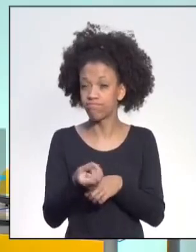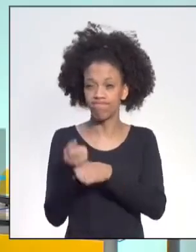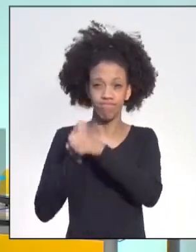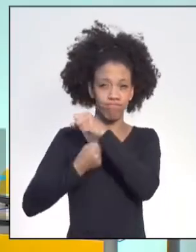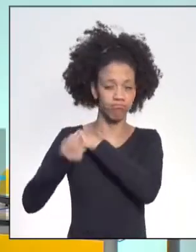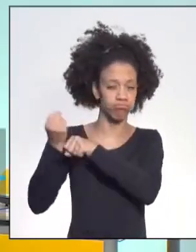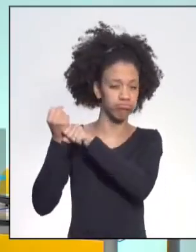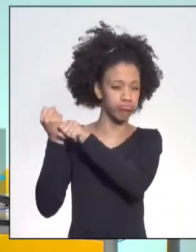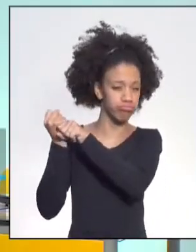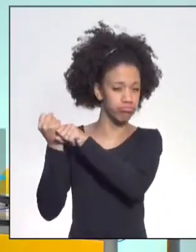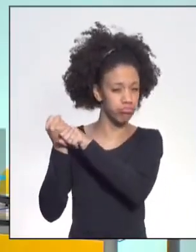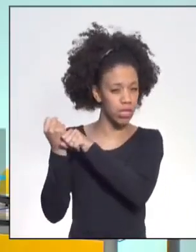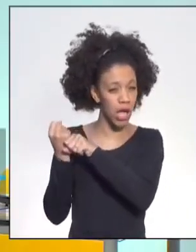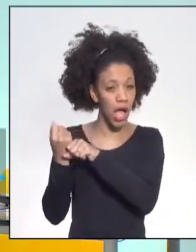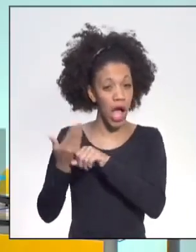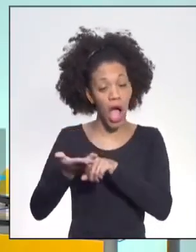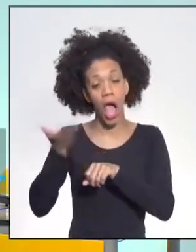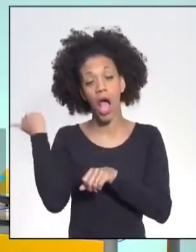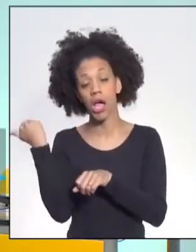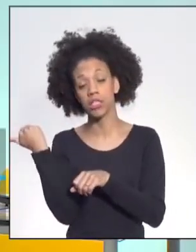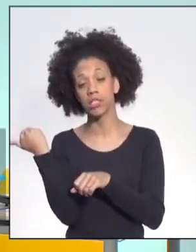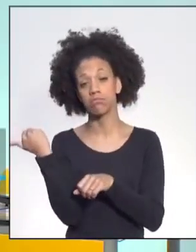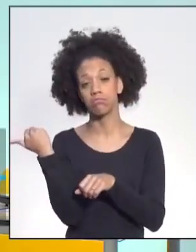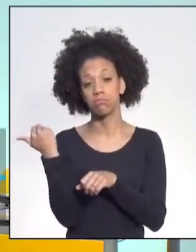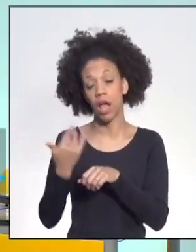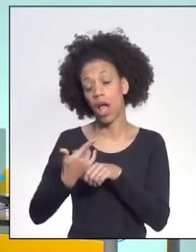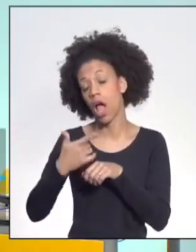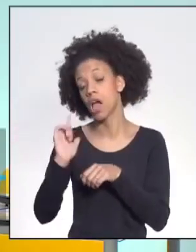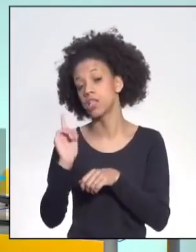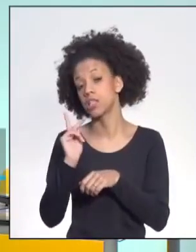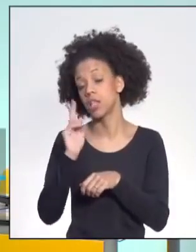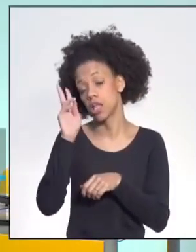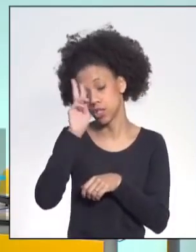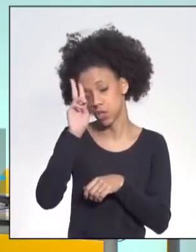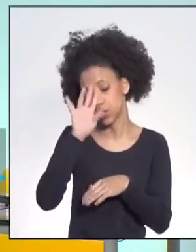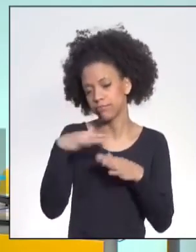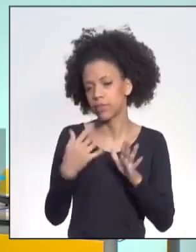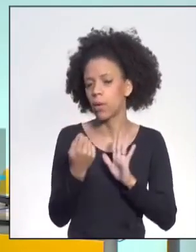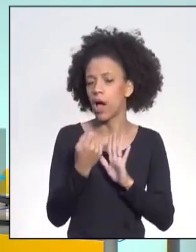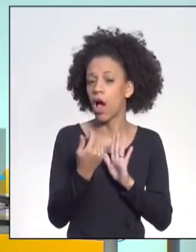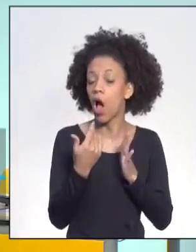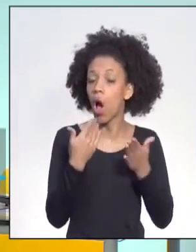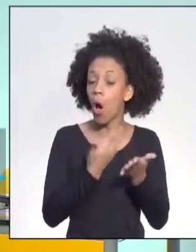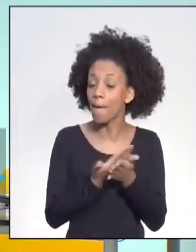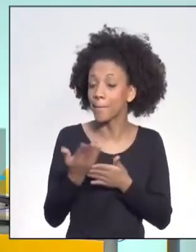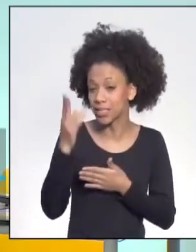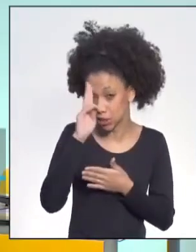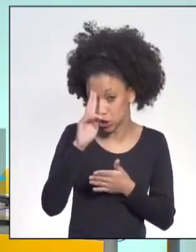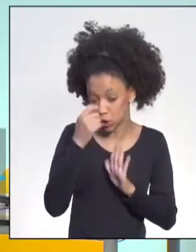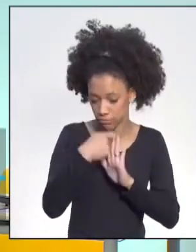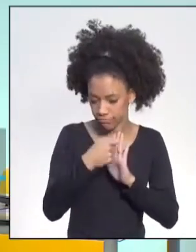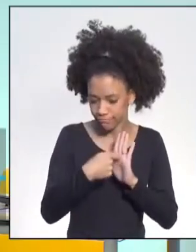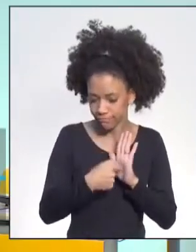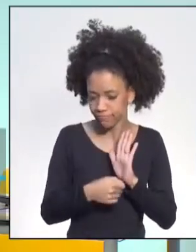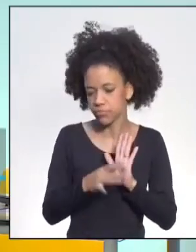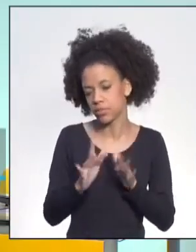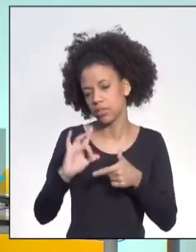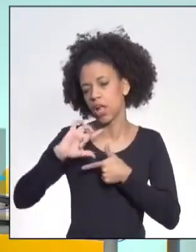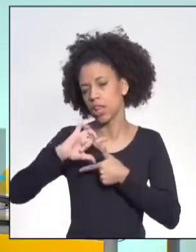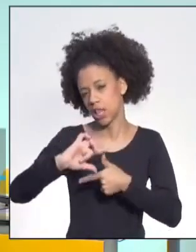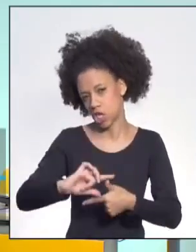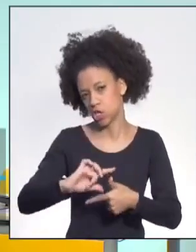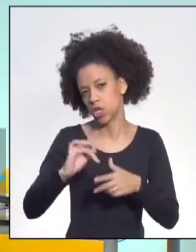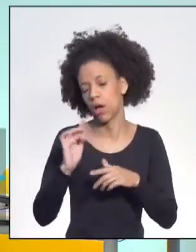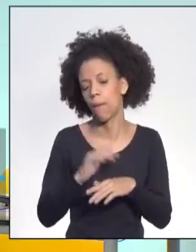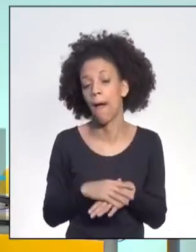história. Tradicionalmente, nós contamos a história a partir da escrita. Essa é a história tradicional. Mas nós já falamos